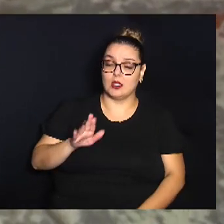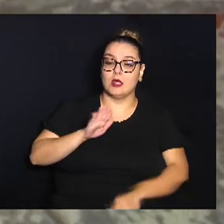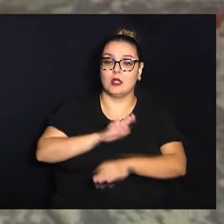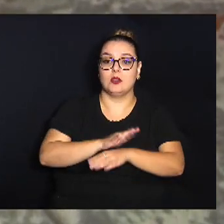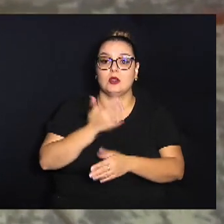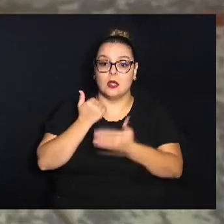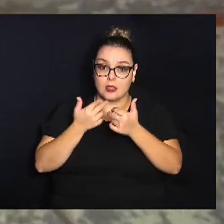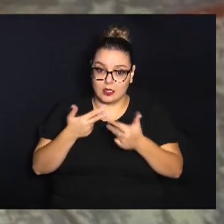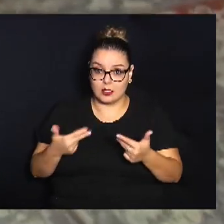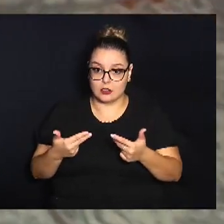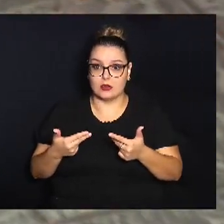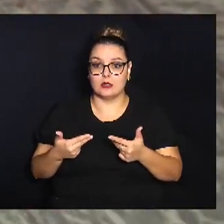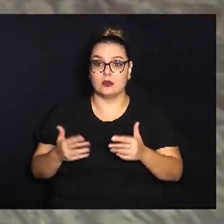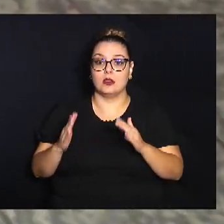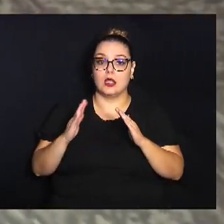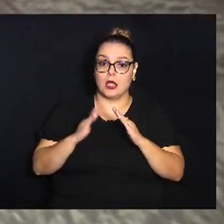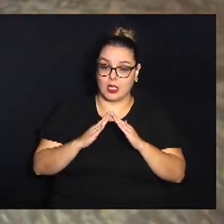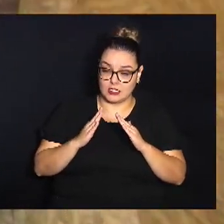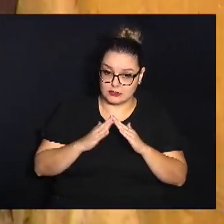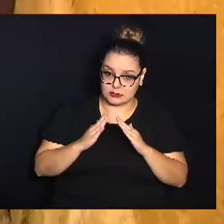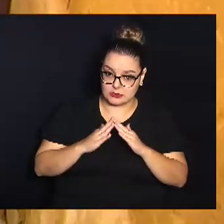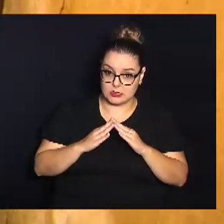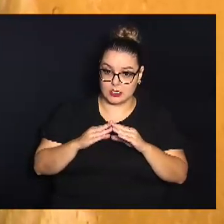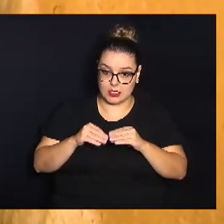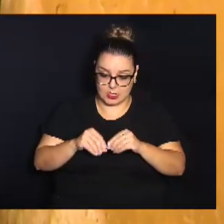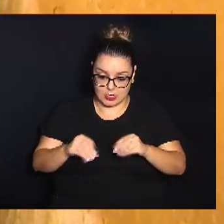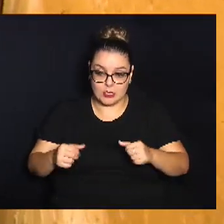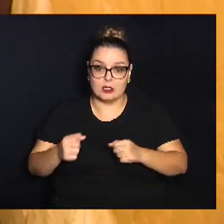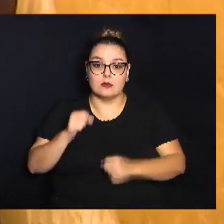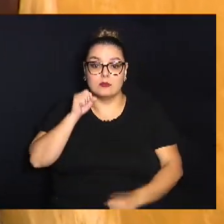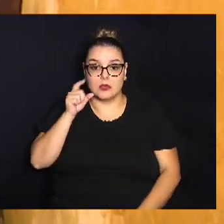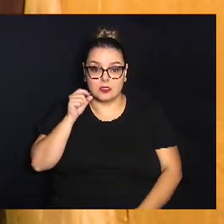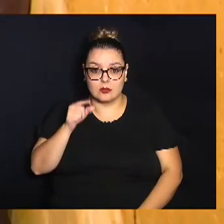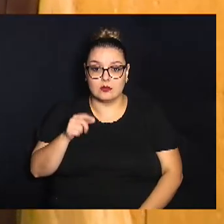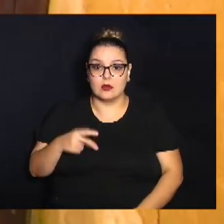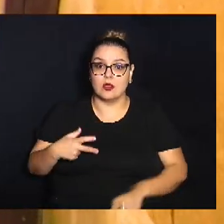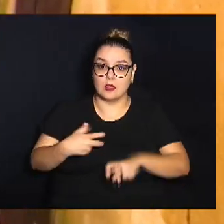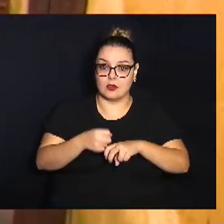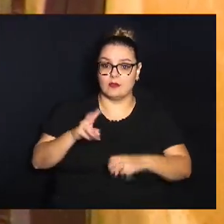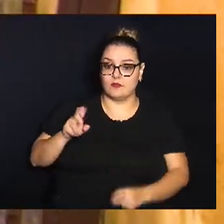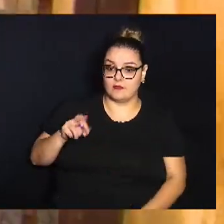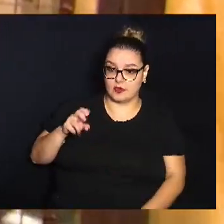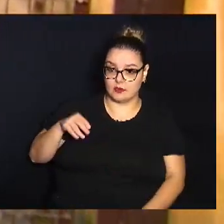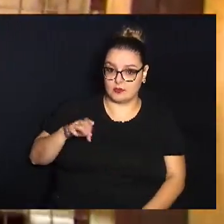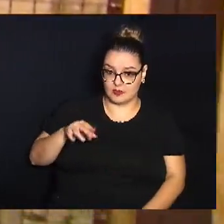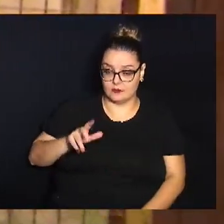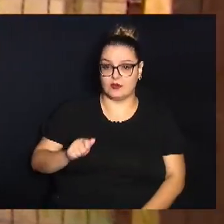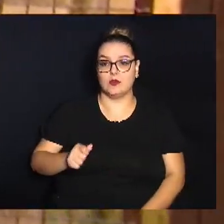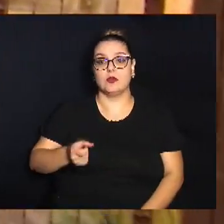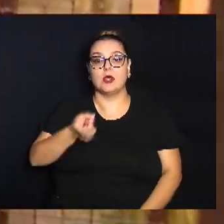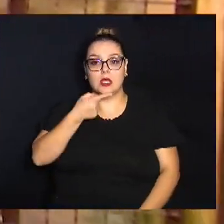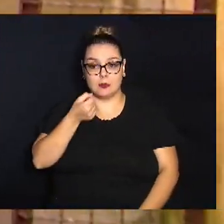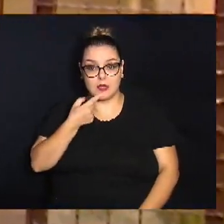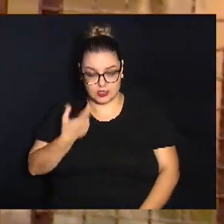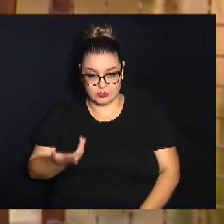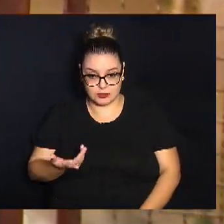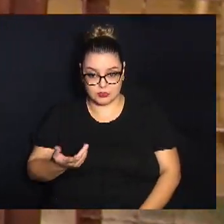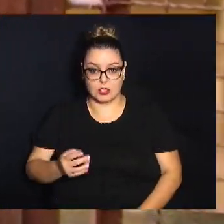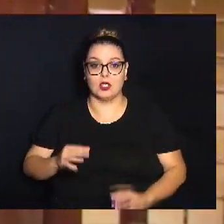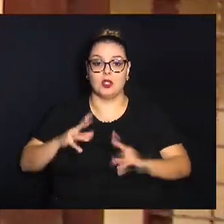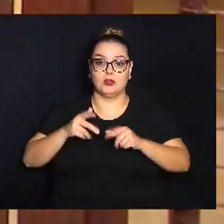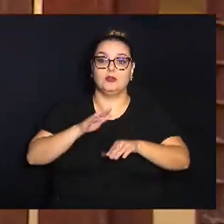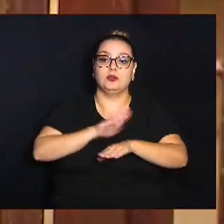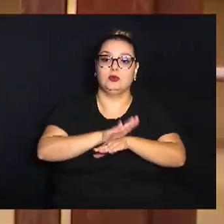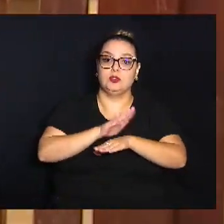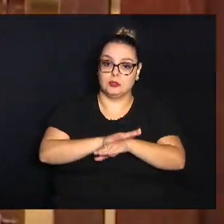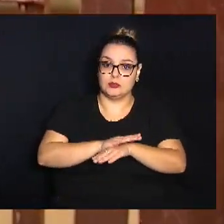ração, casinhas, areia para gatos, vermífugos e médicos, ou seja, toda a